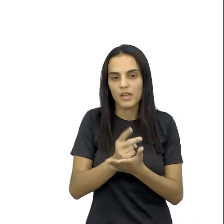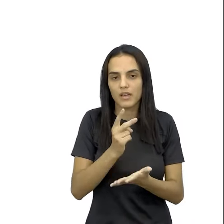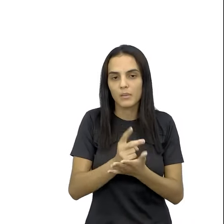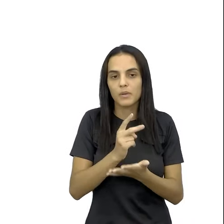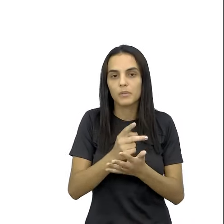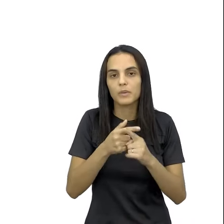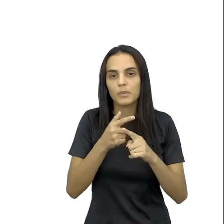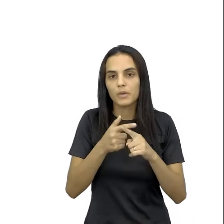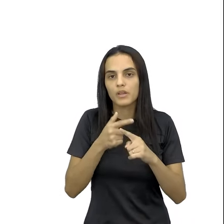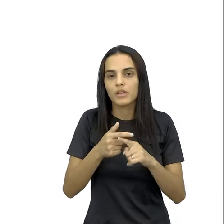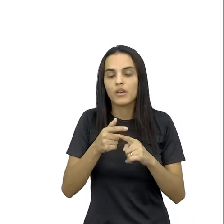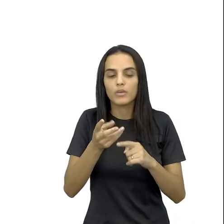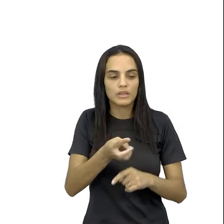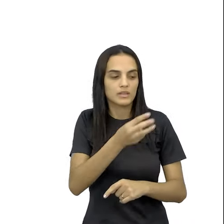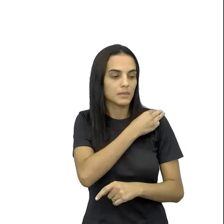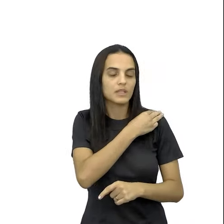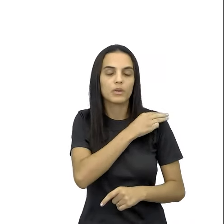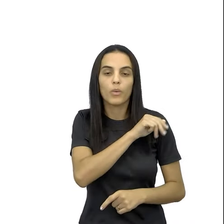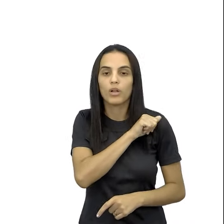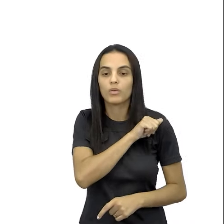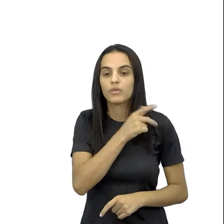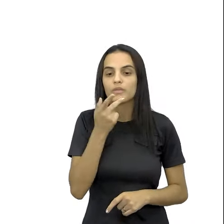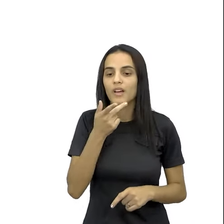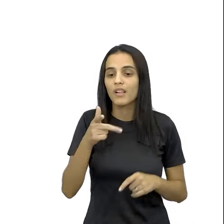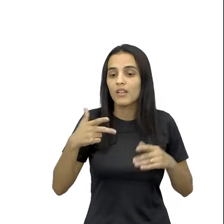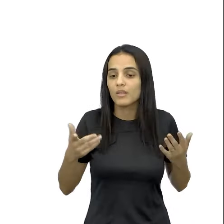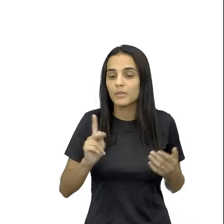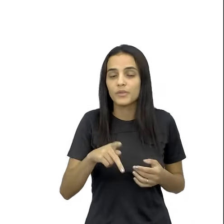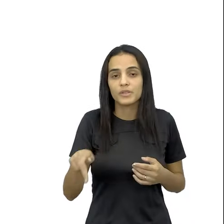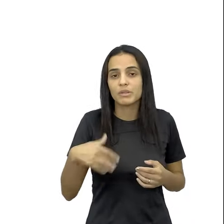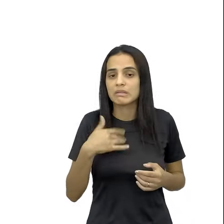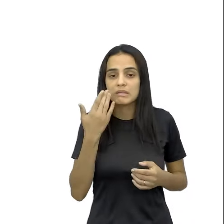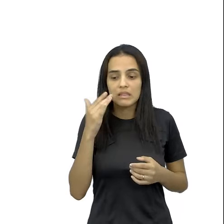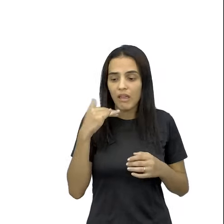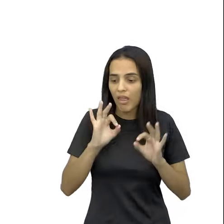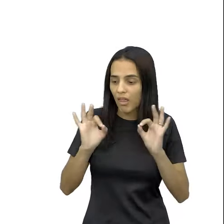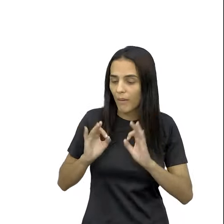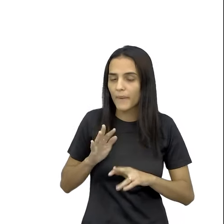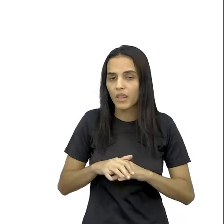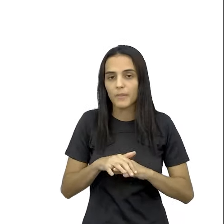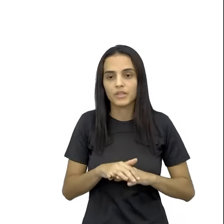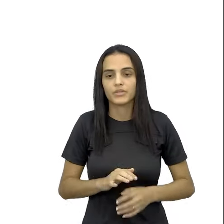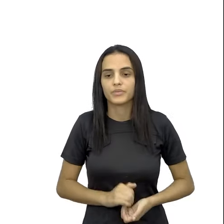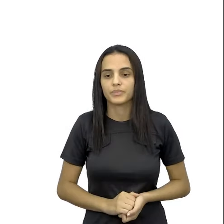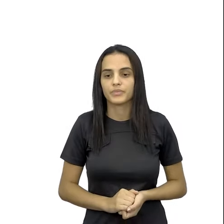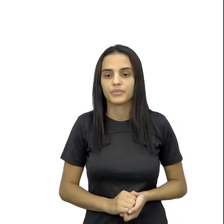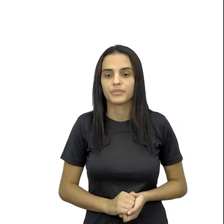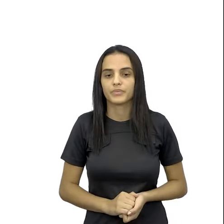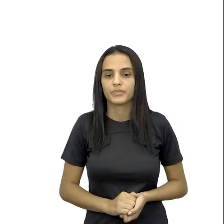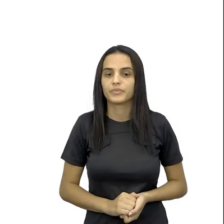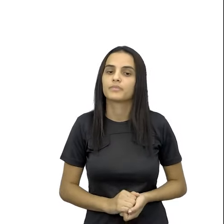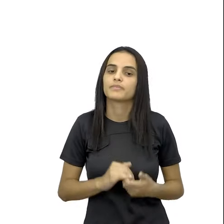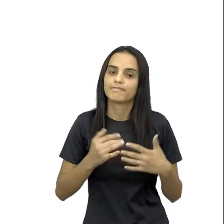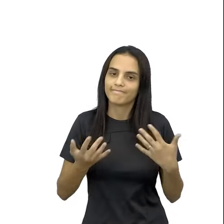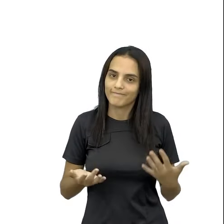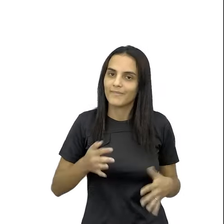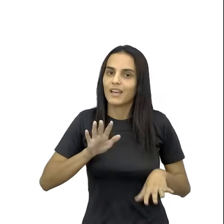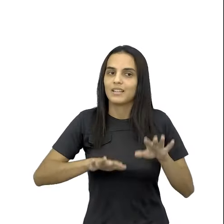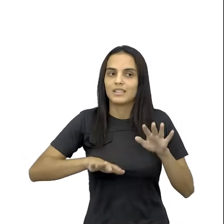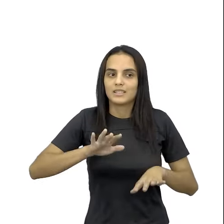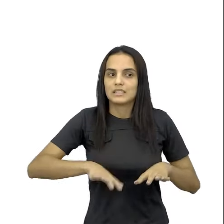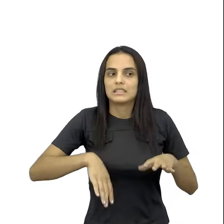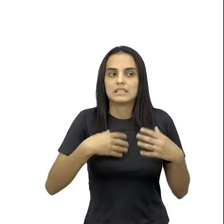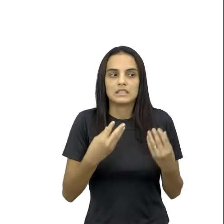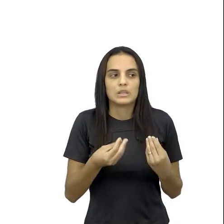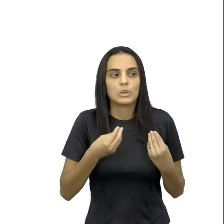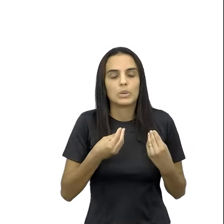não chegar lá no ensino médio, esse estudante fala, olha, professora, eu não entendo matemática. E aí, né, a distância, né, com